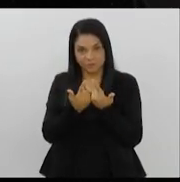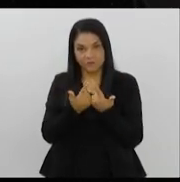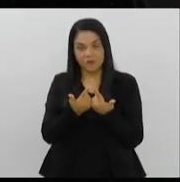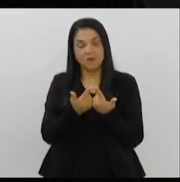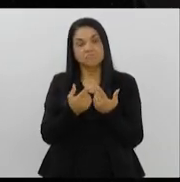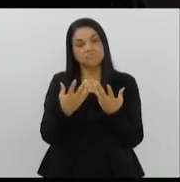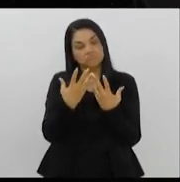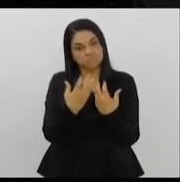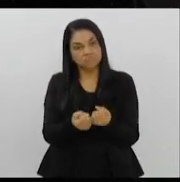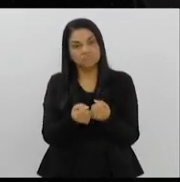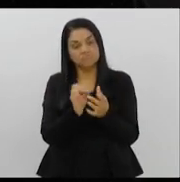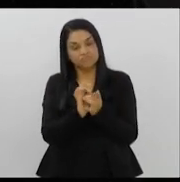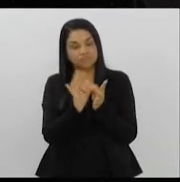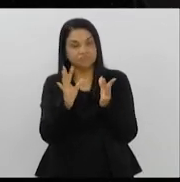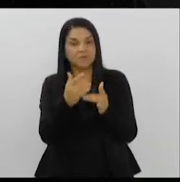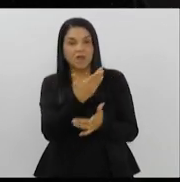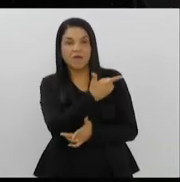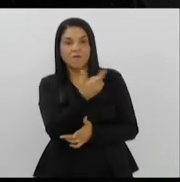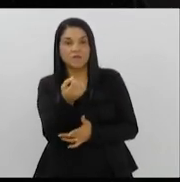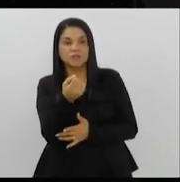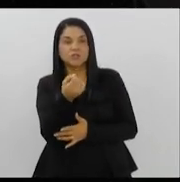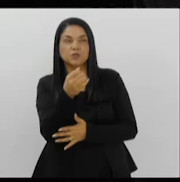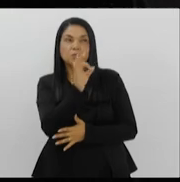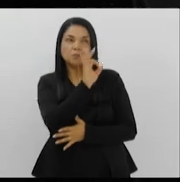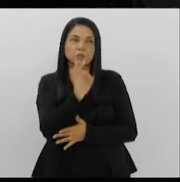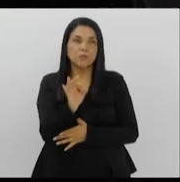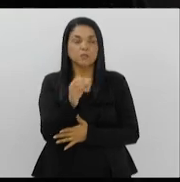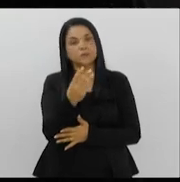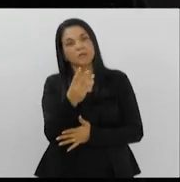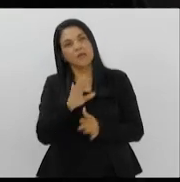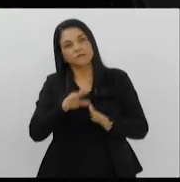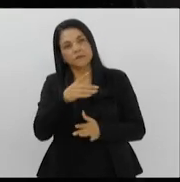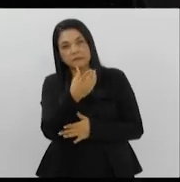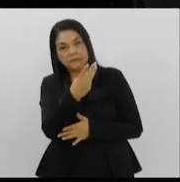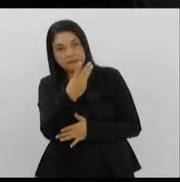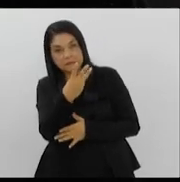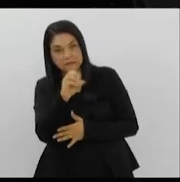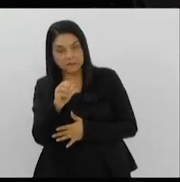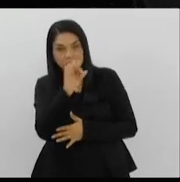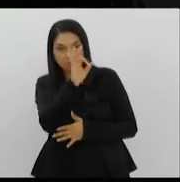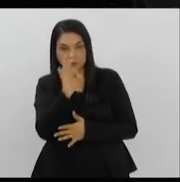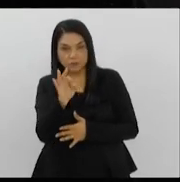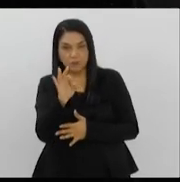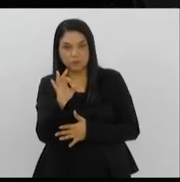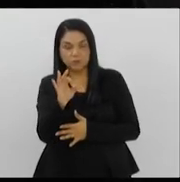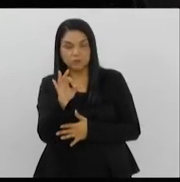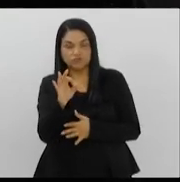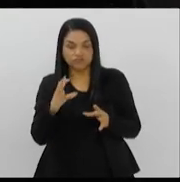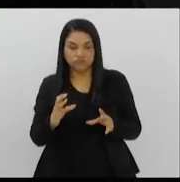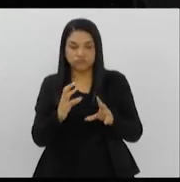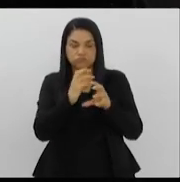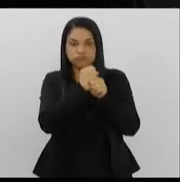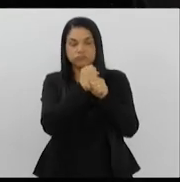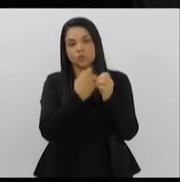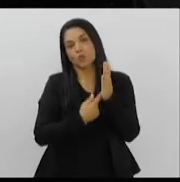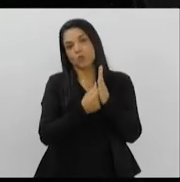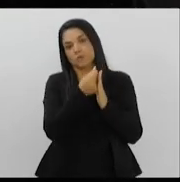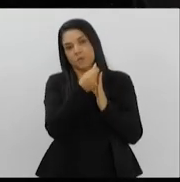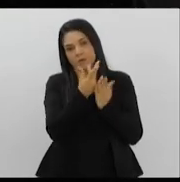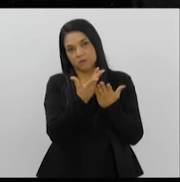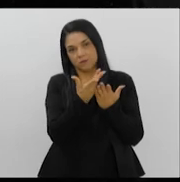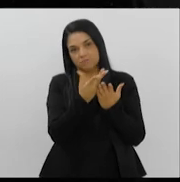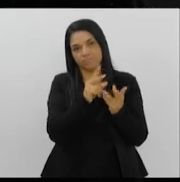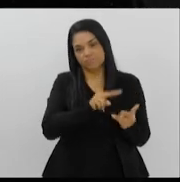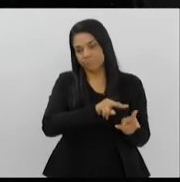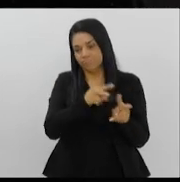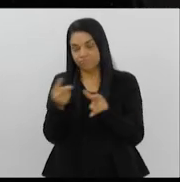de remanejamento, às vezes 25%, às vezes até 30%, do conjunto do orçamento. Então, quando você